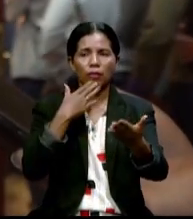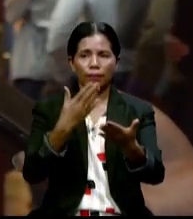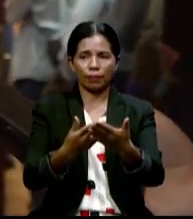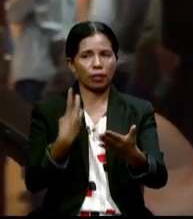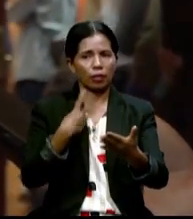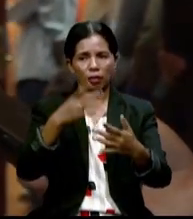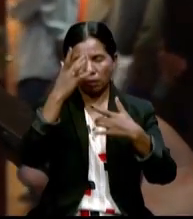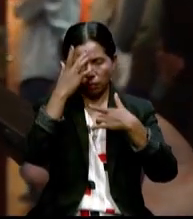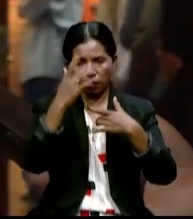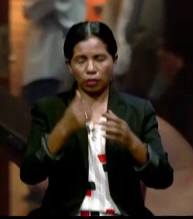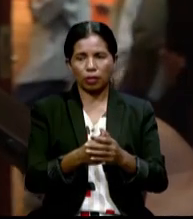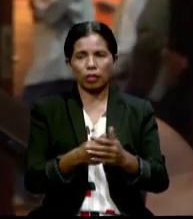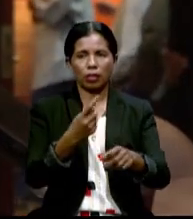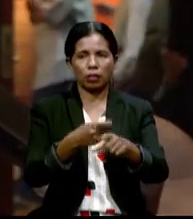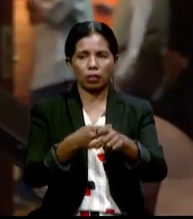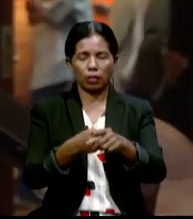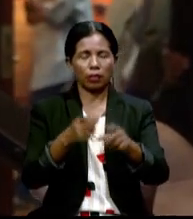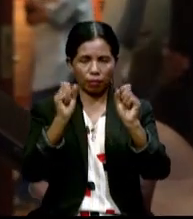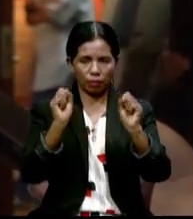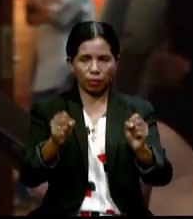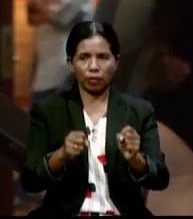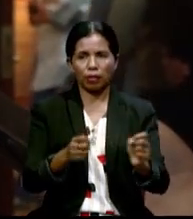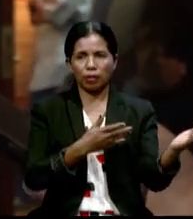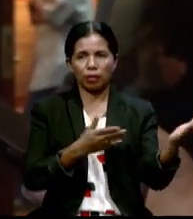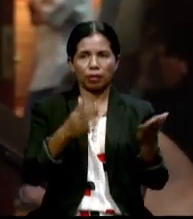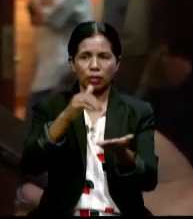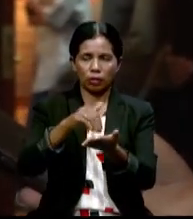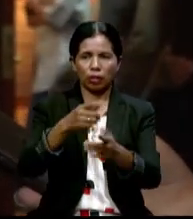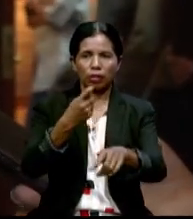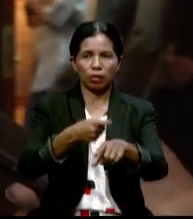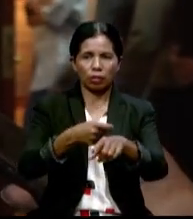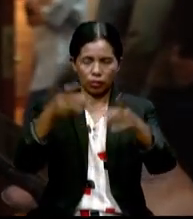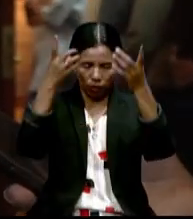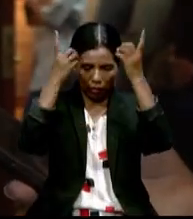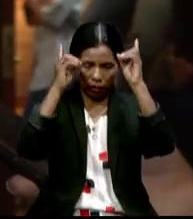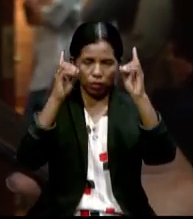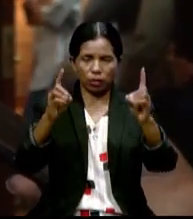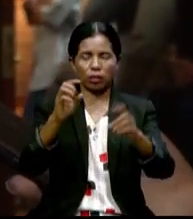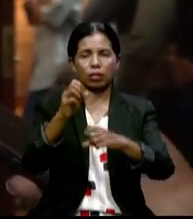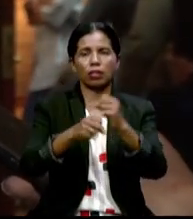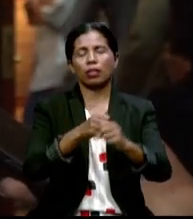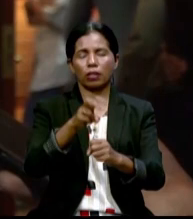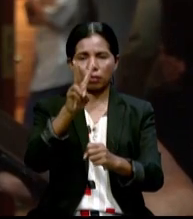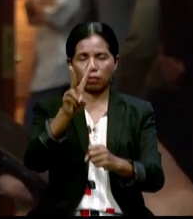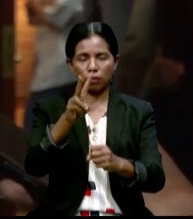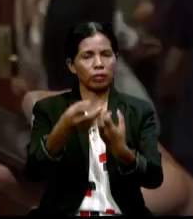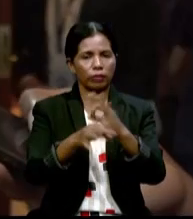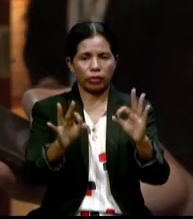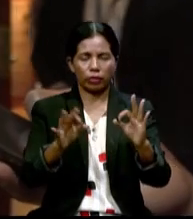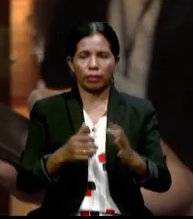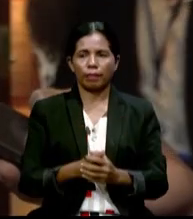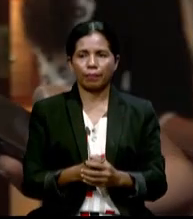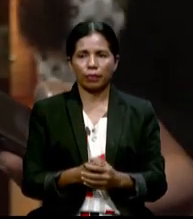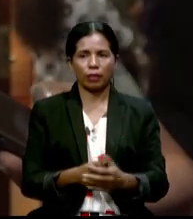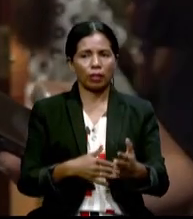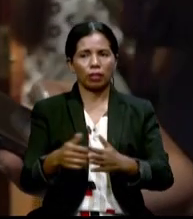e Itamora, as da Roma e a seção na Beca na Sambele, dar aí tem estudo, né? Mas tempo determinado, né? 2 anos. Vai se ser para mestrado, né? Ali